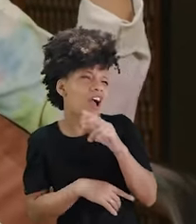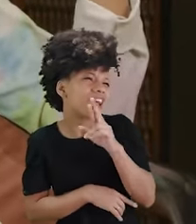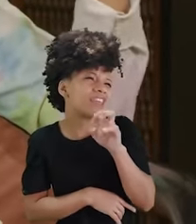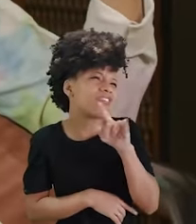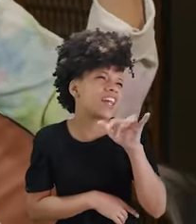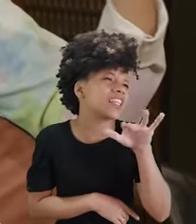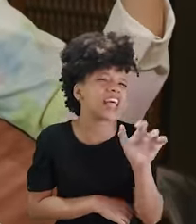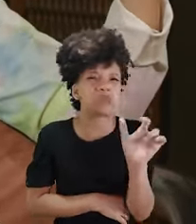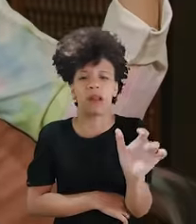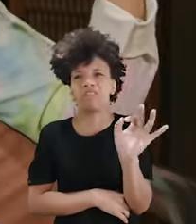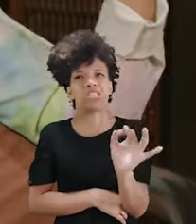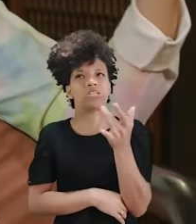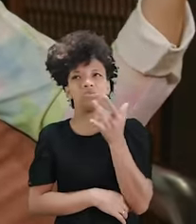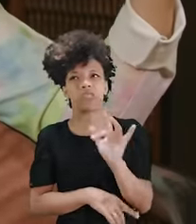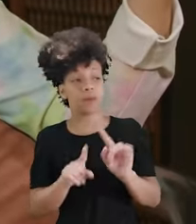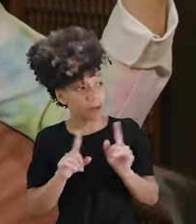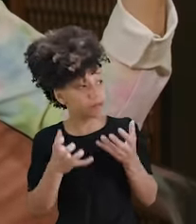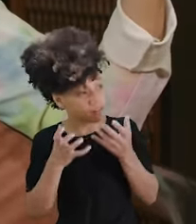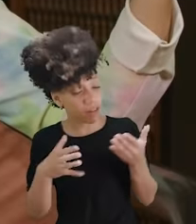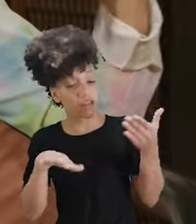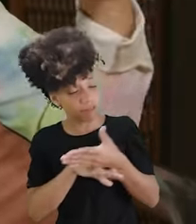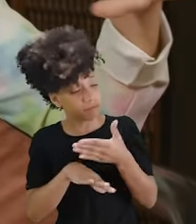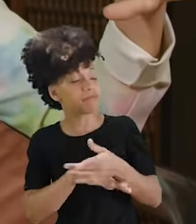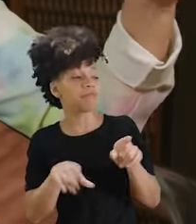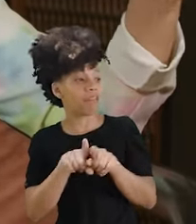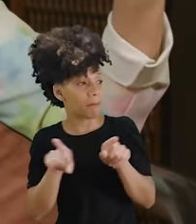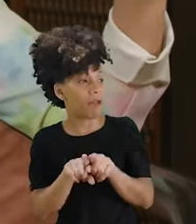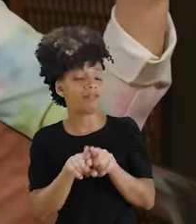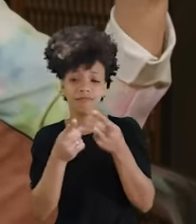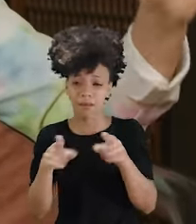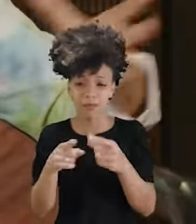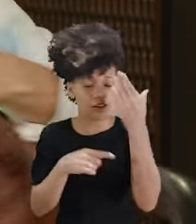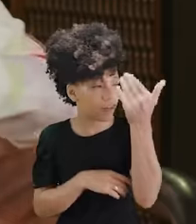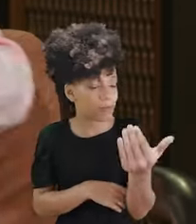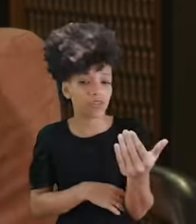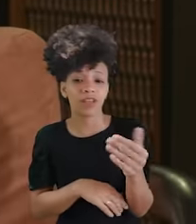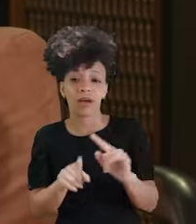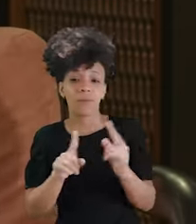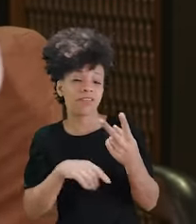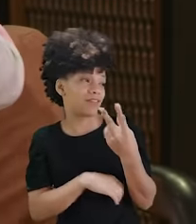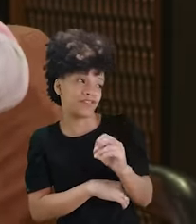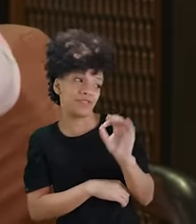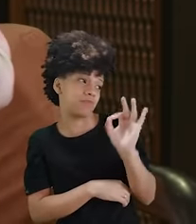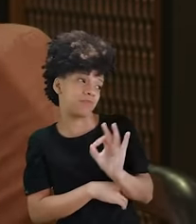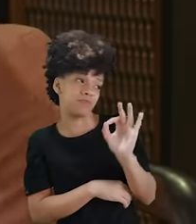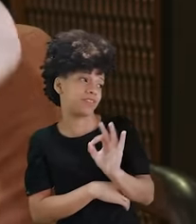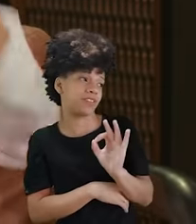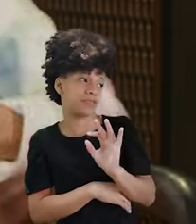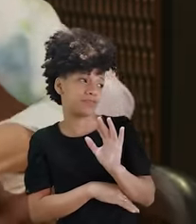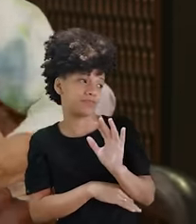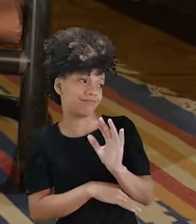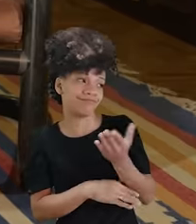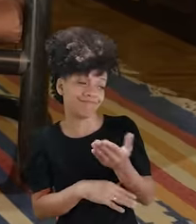a palavra é rivalidade Mas eles queriam também estar indo na parada de sucesso sendo que eles eram Vinte por cento